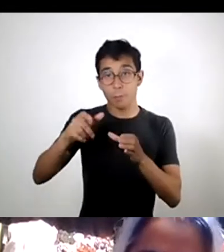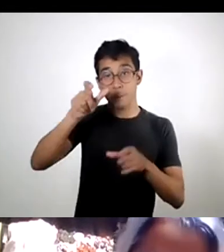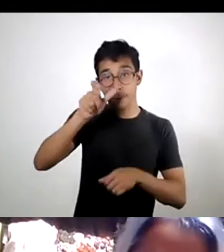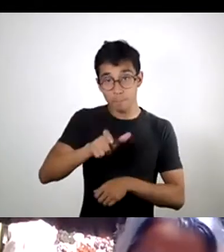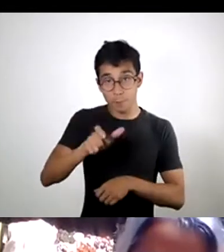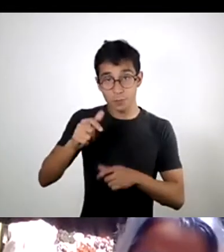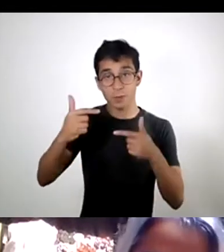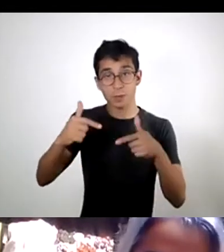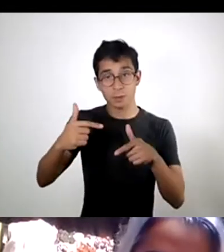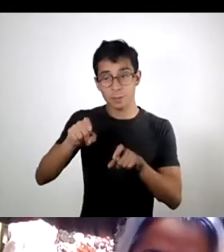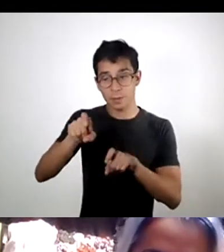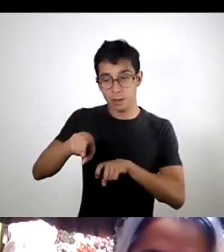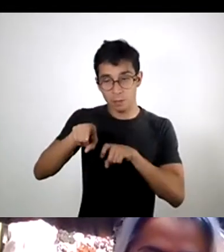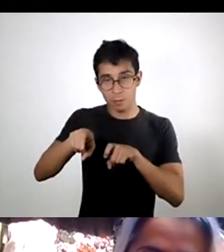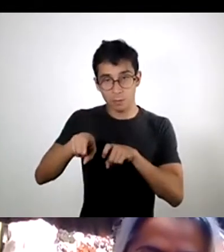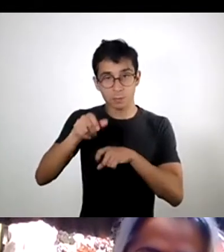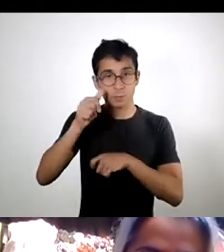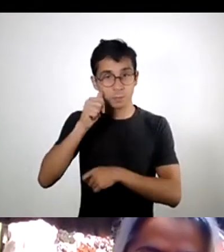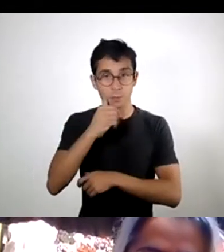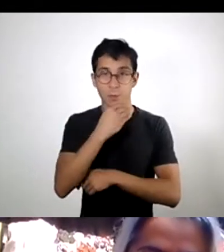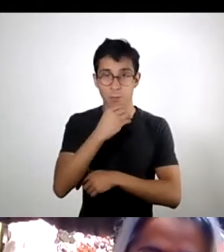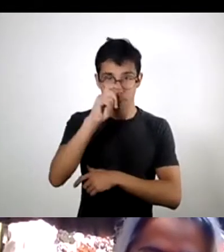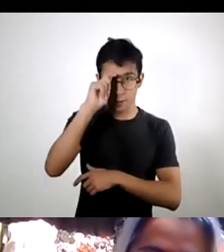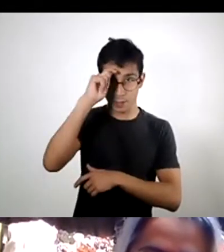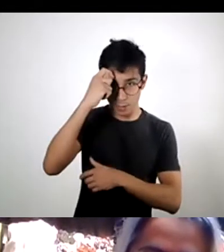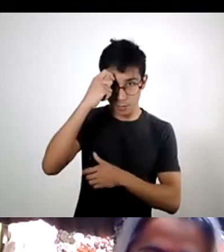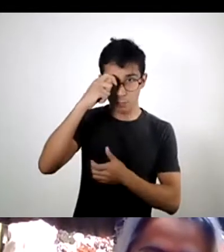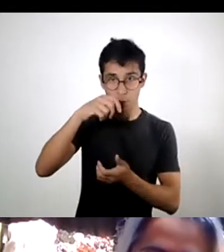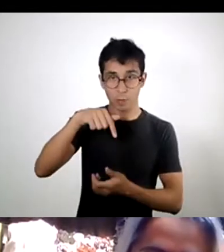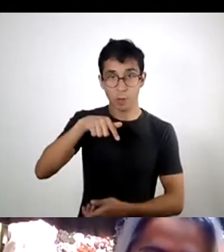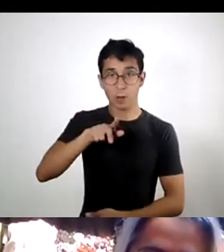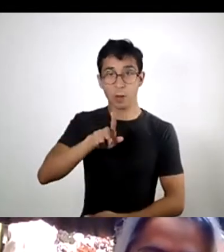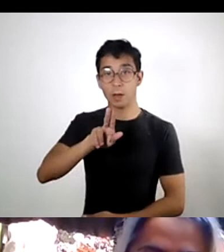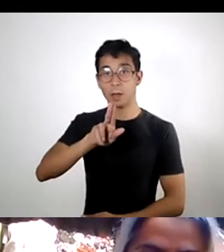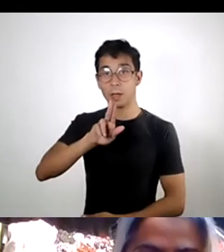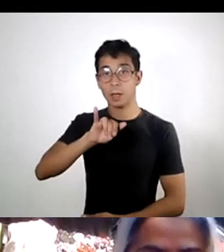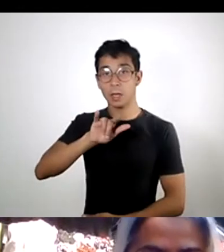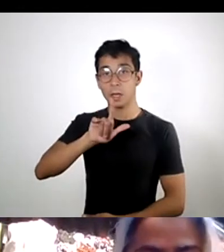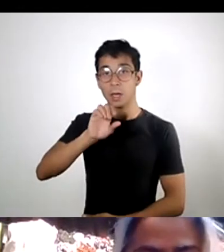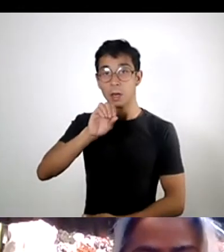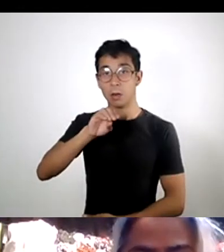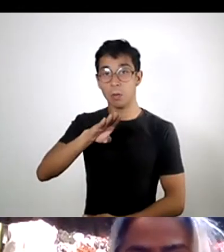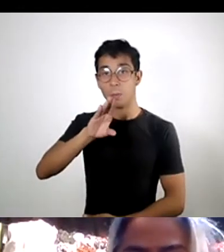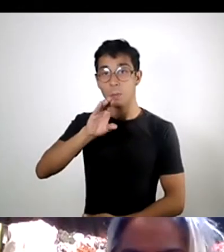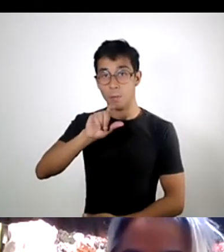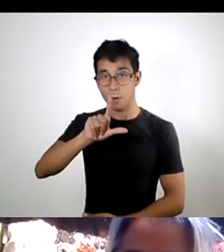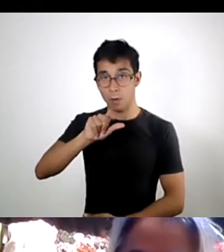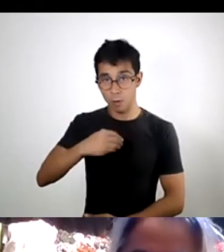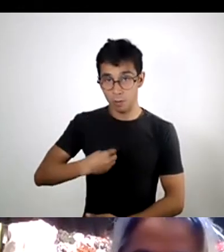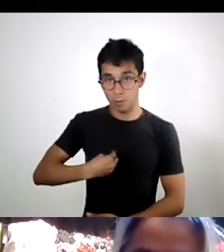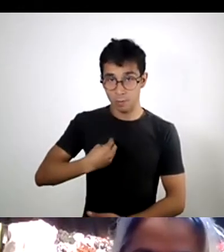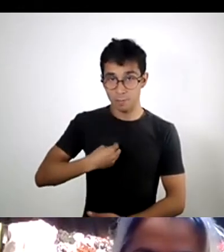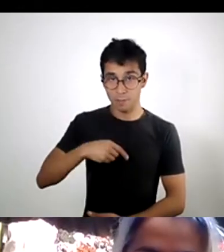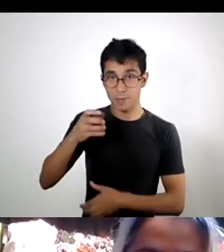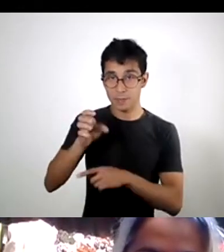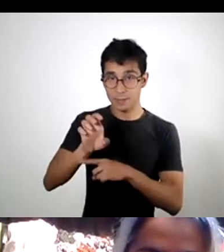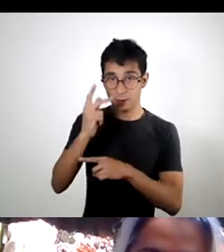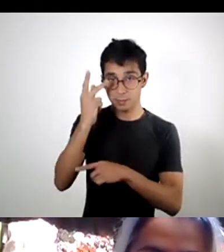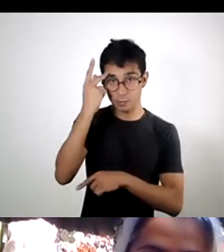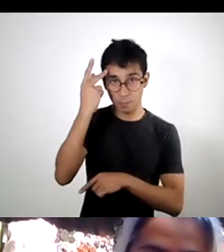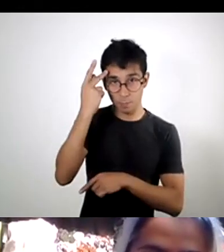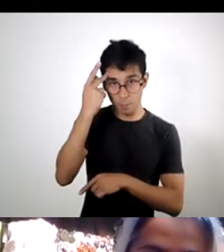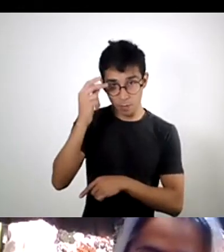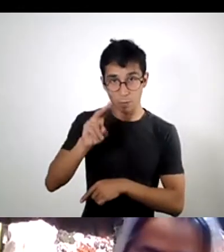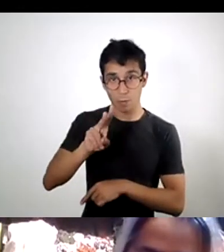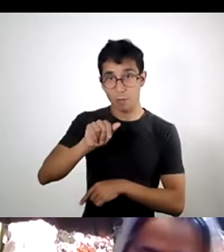e agricultoras quilombolas da região do Vale do Ribeira, né, do estado de São Paulo. Entendendo que aqui no estado de